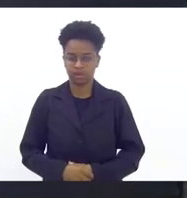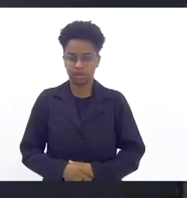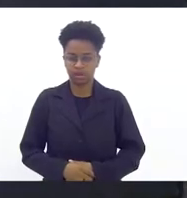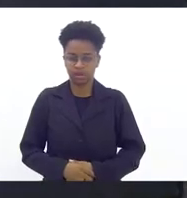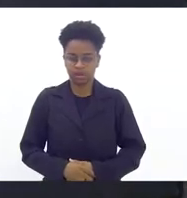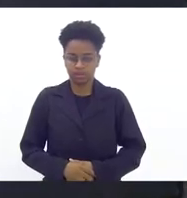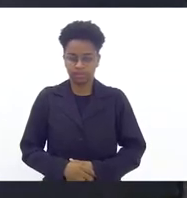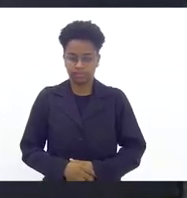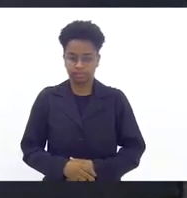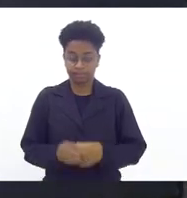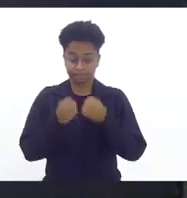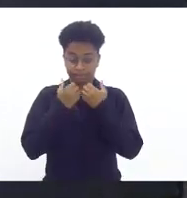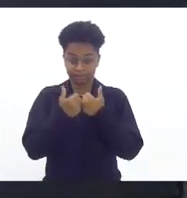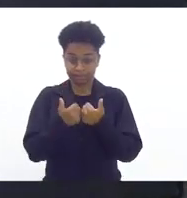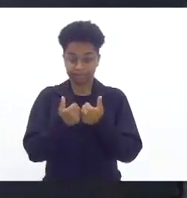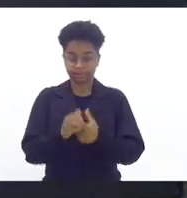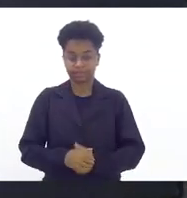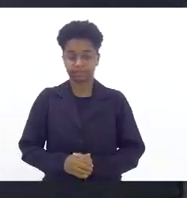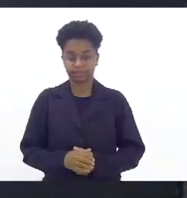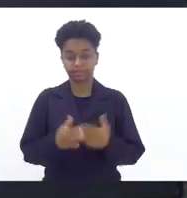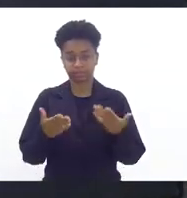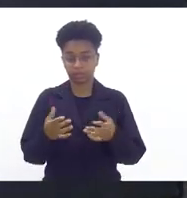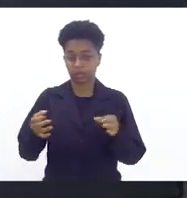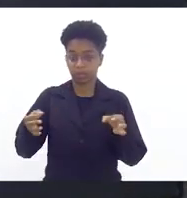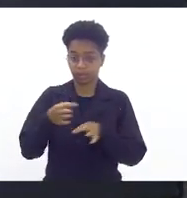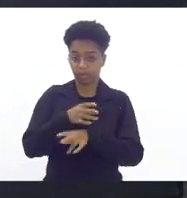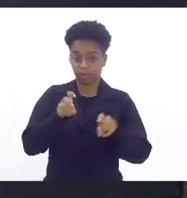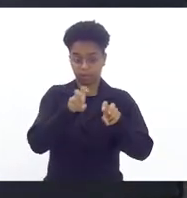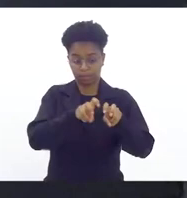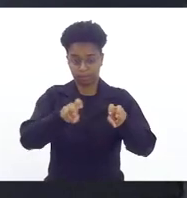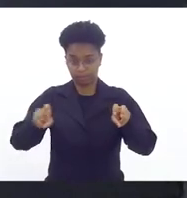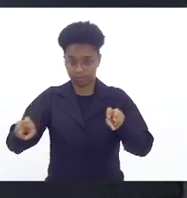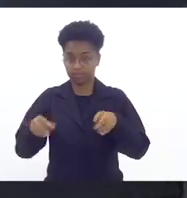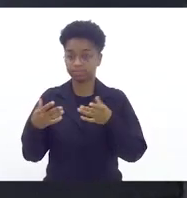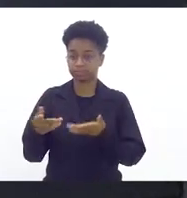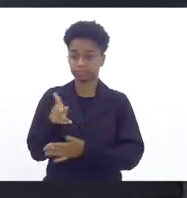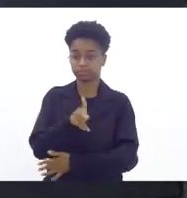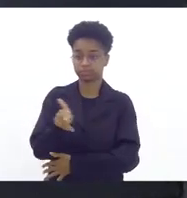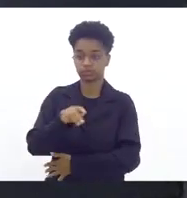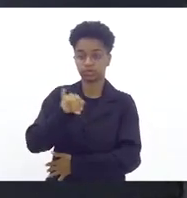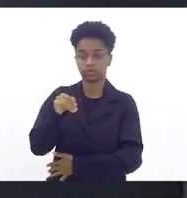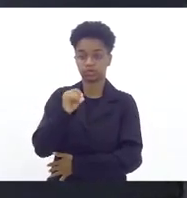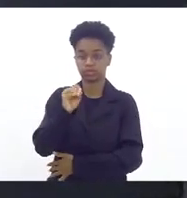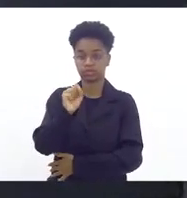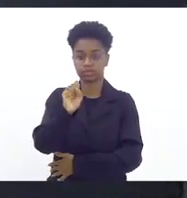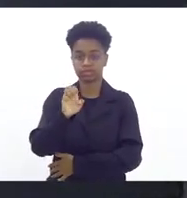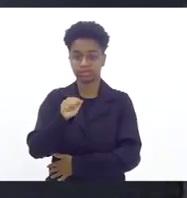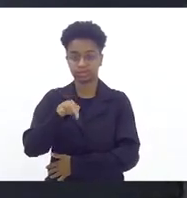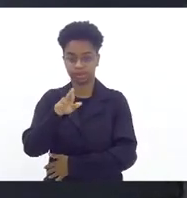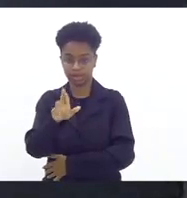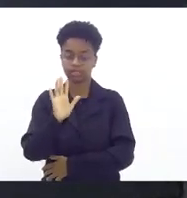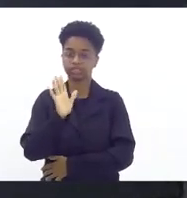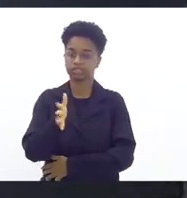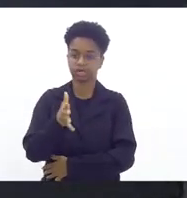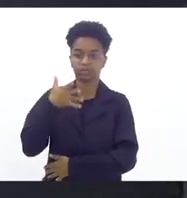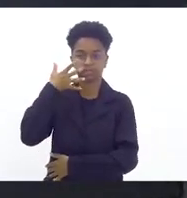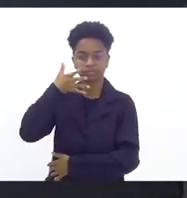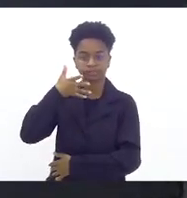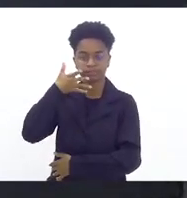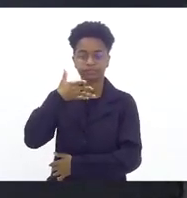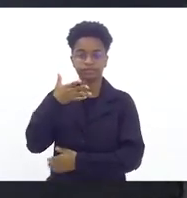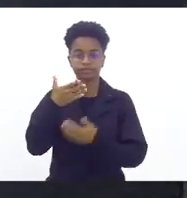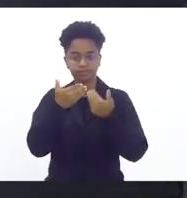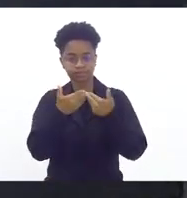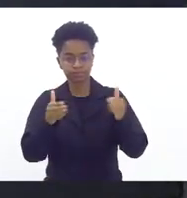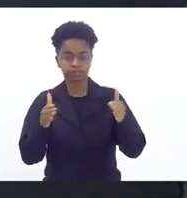Muito bem. Então, composta a mesa, o professor Josemar já fez a intervenção de abertura dele, e eu vou